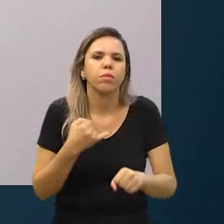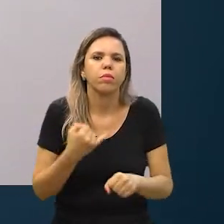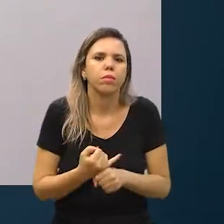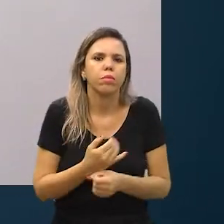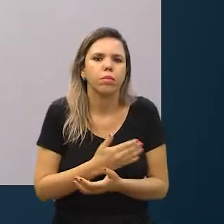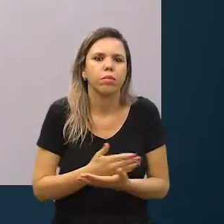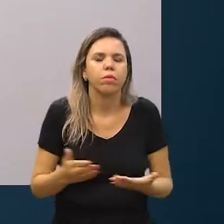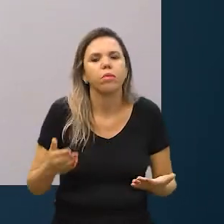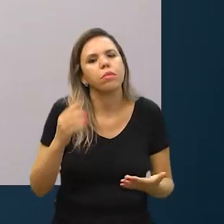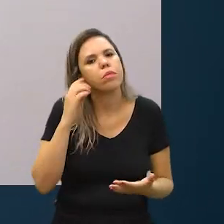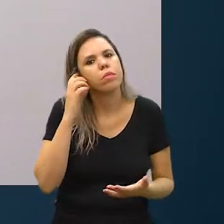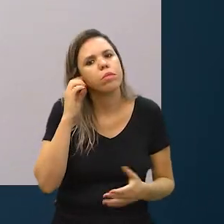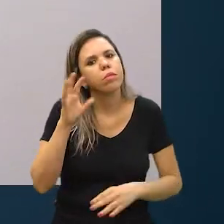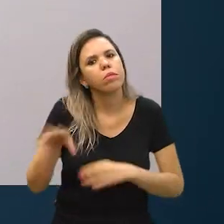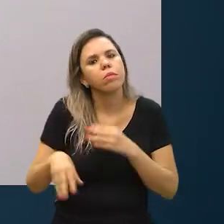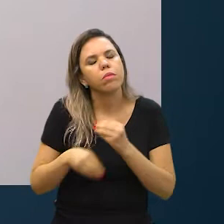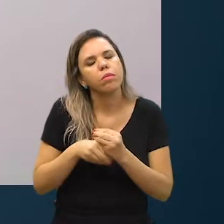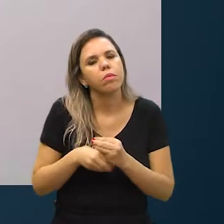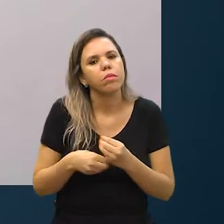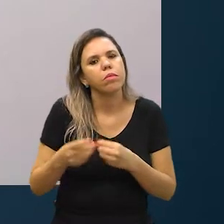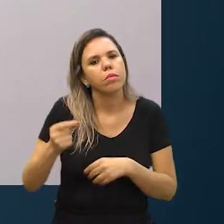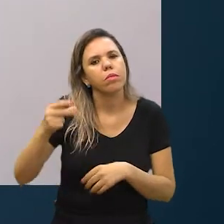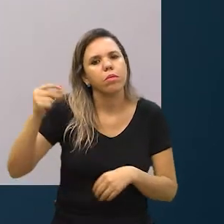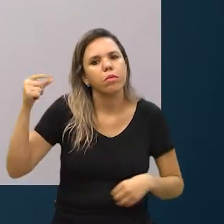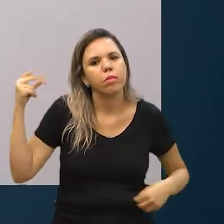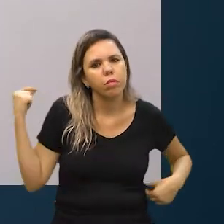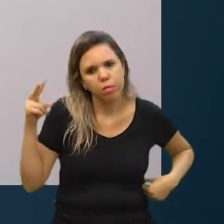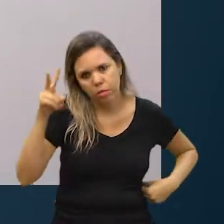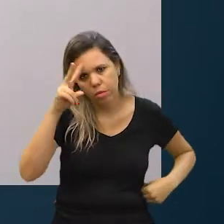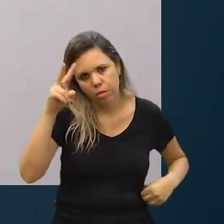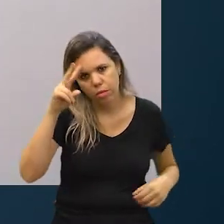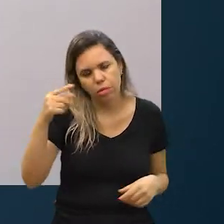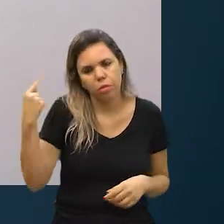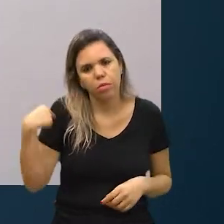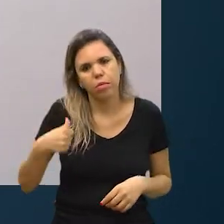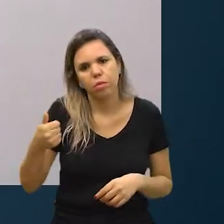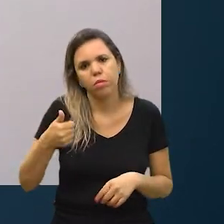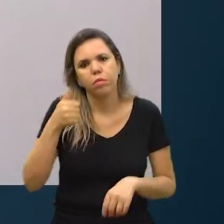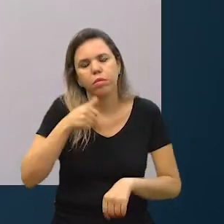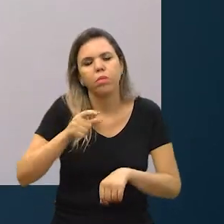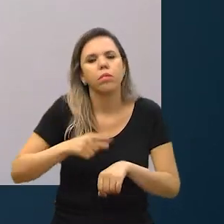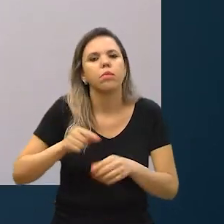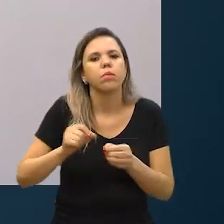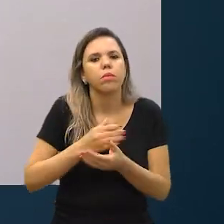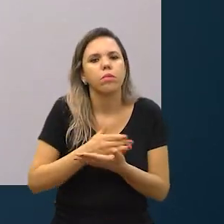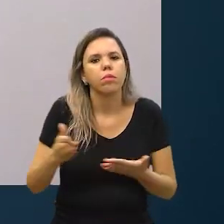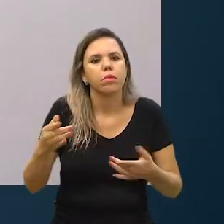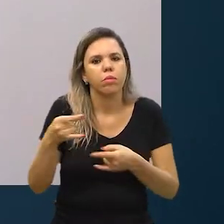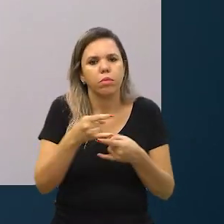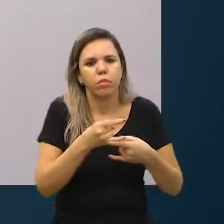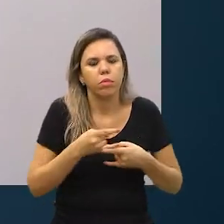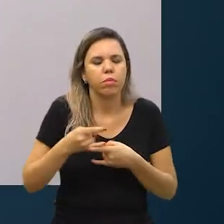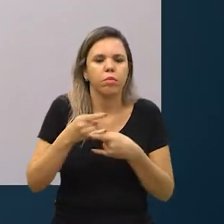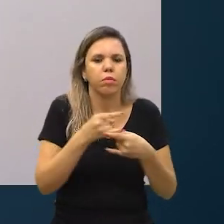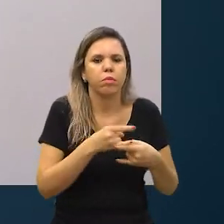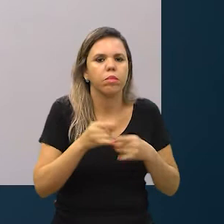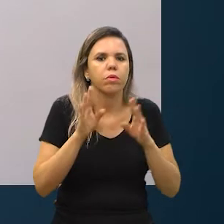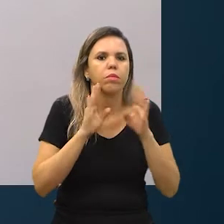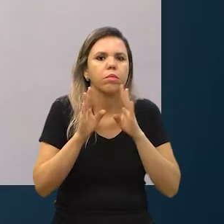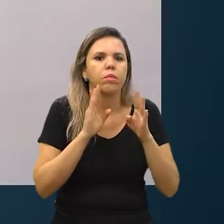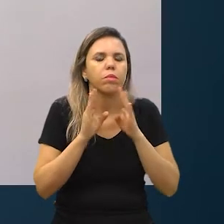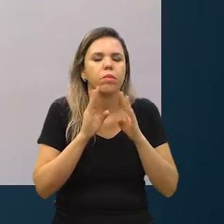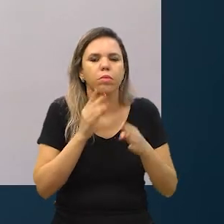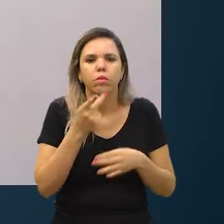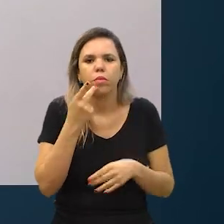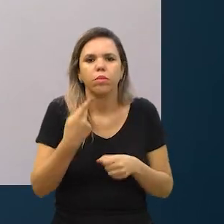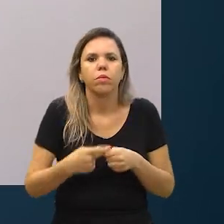gente começou a se inserir nesse universo digital. Naquela época, eu lembro que eu fui a primeira mulher que comecei a fazer lives no Facebook, né? Comecei a